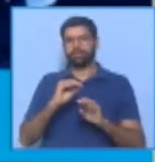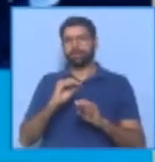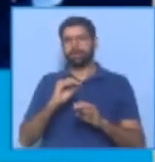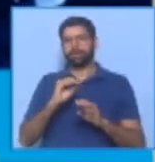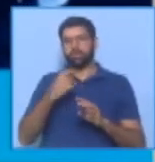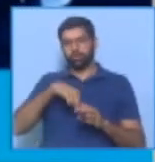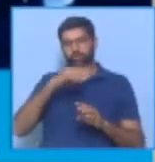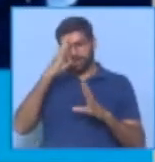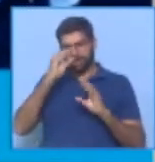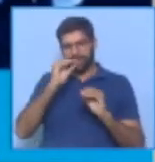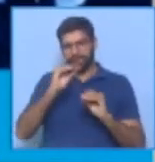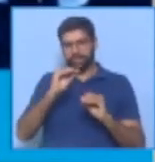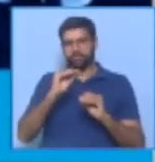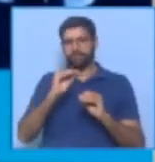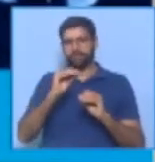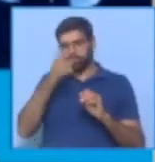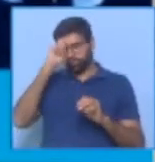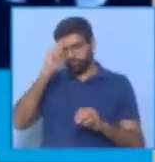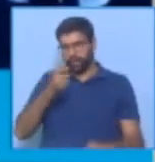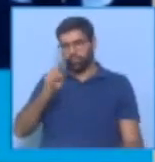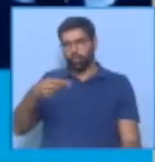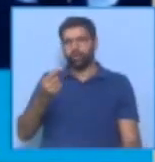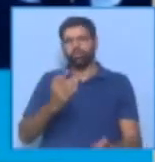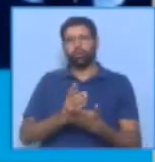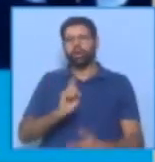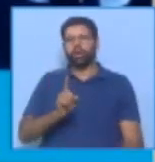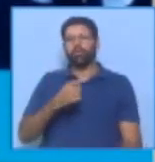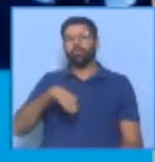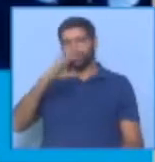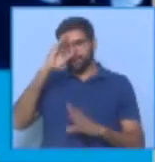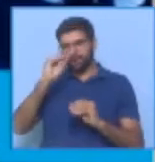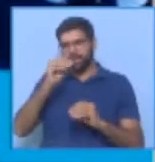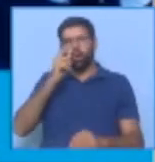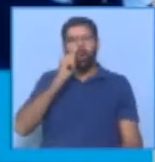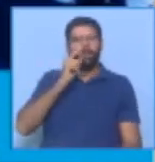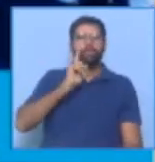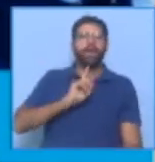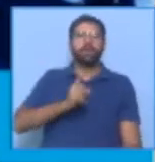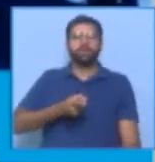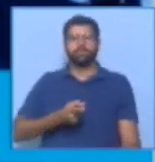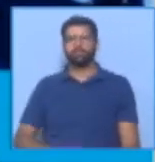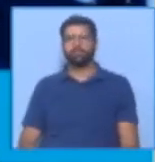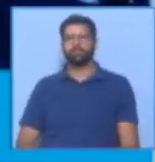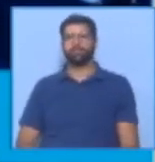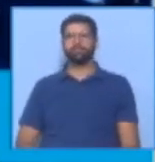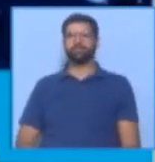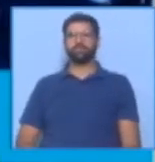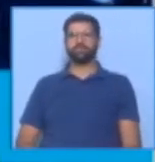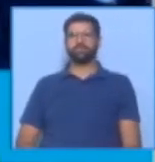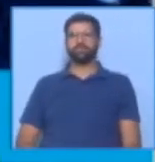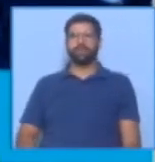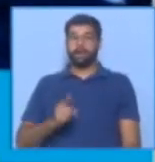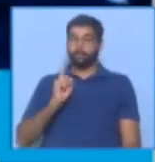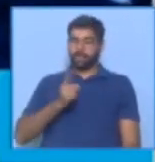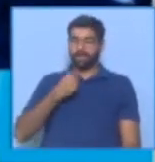estamos a ensinar apenas o respeito pelo outro, o que estamos a ensinar é o que é o homem e o que é a mulher. E é preciso dizer com